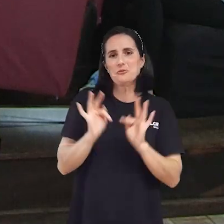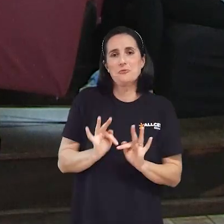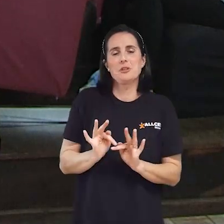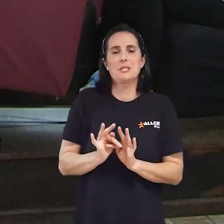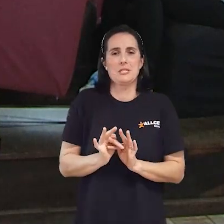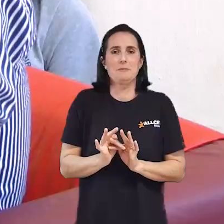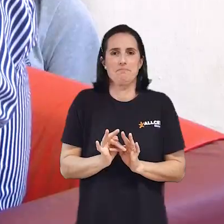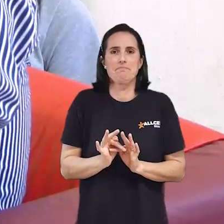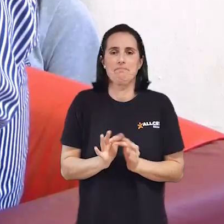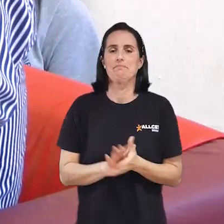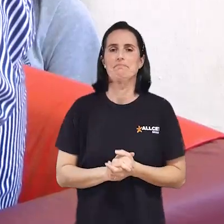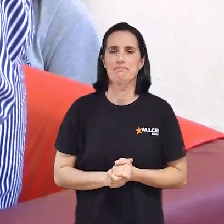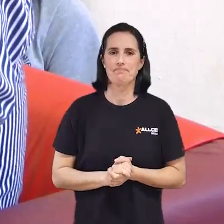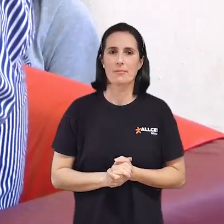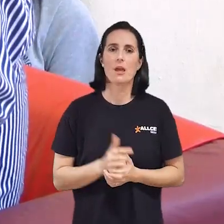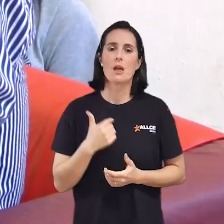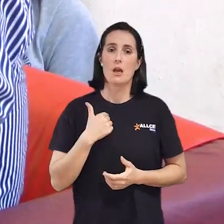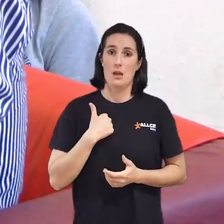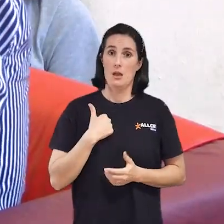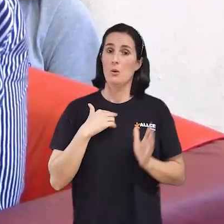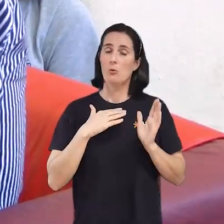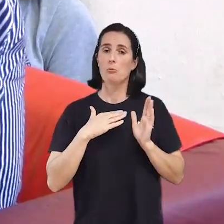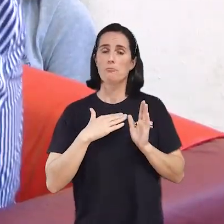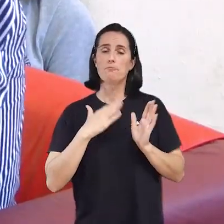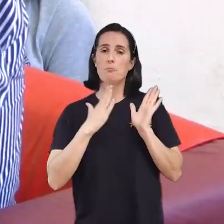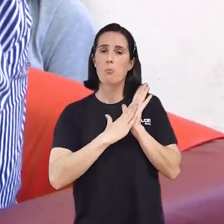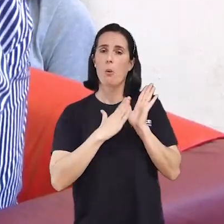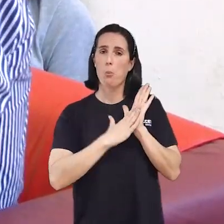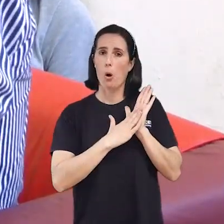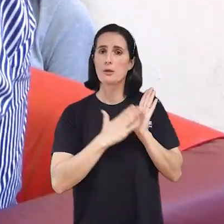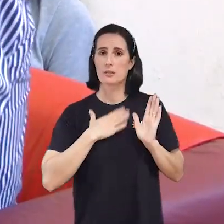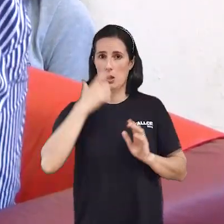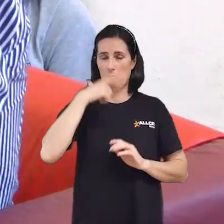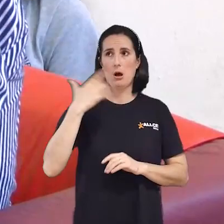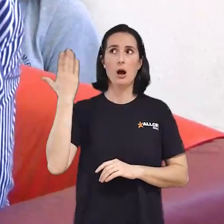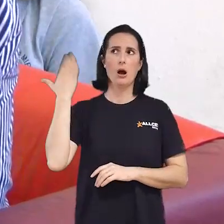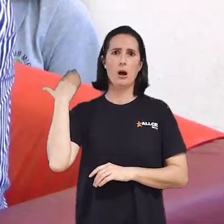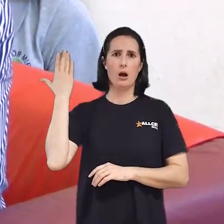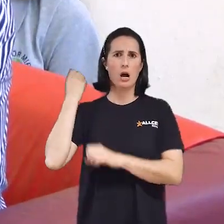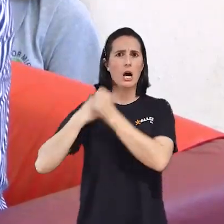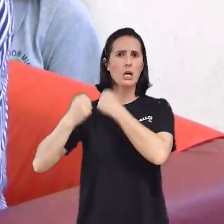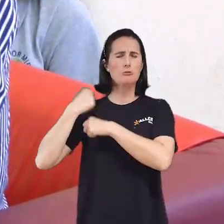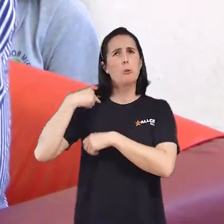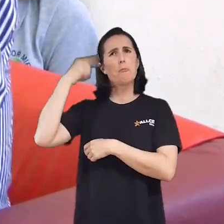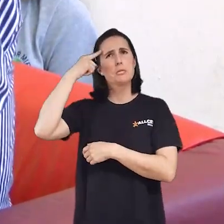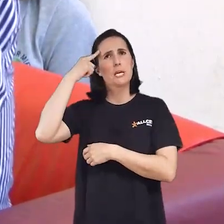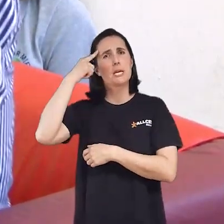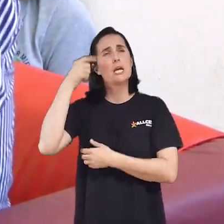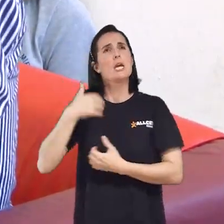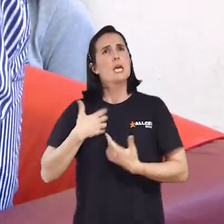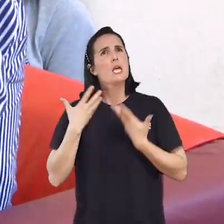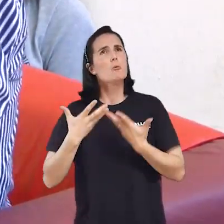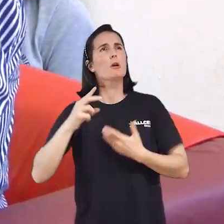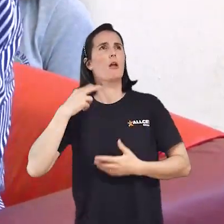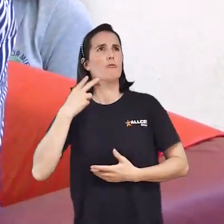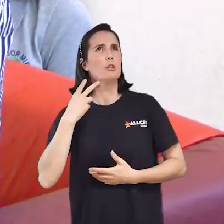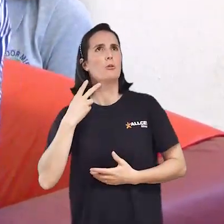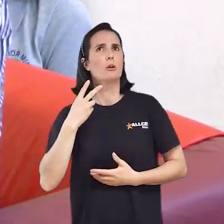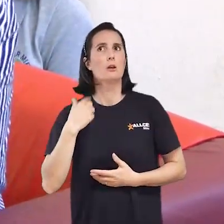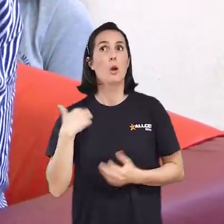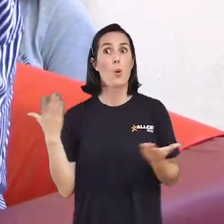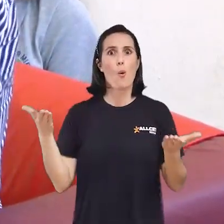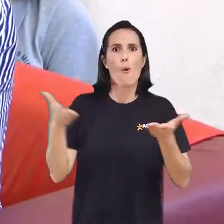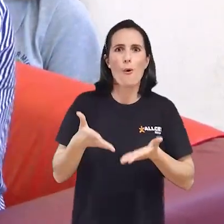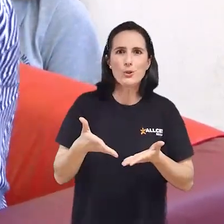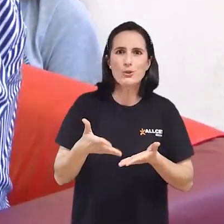os votos que te deram, né, que te credenciaram a ser vereador. Então eu assim não tenho muitos sonhos